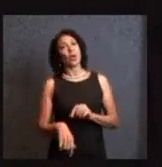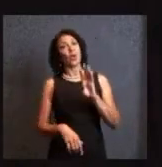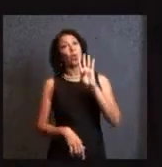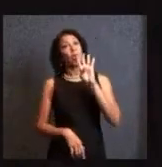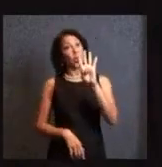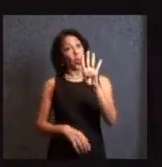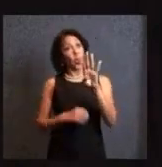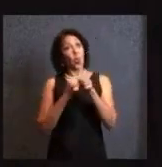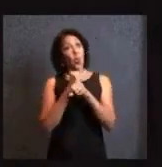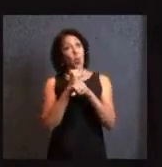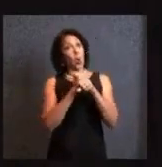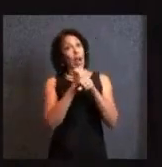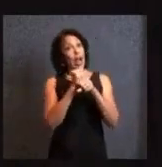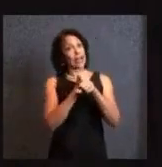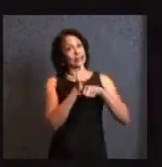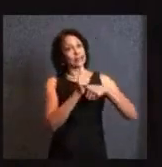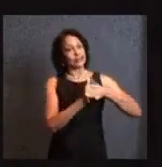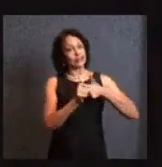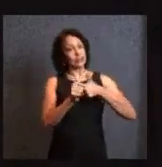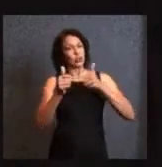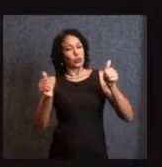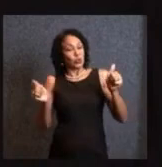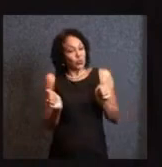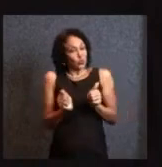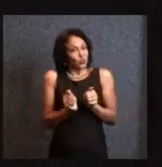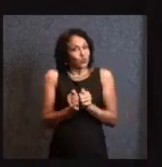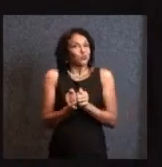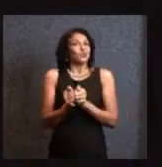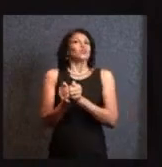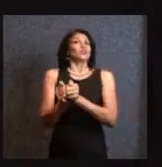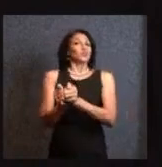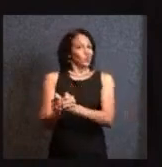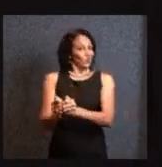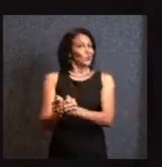4 anos acompanhando de pertinho esse programa,